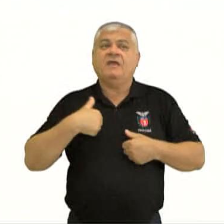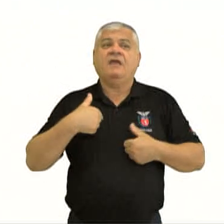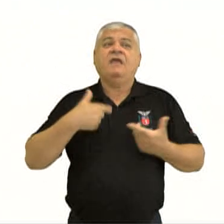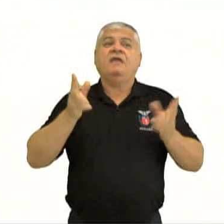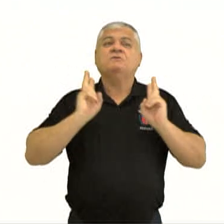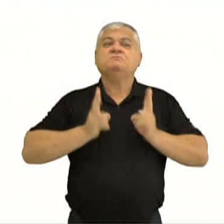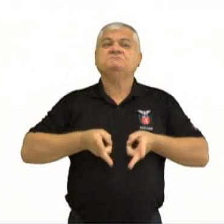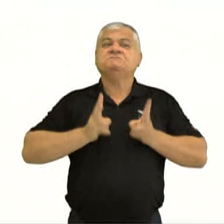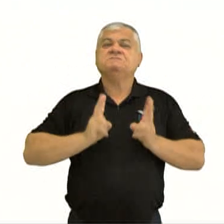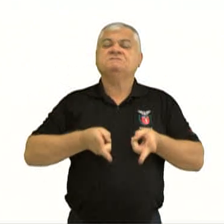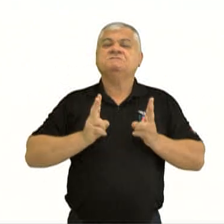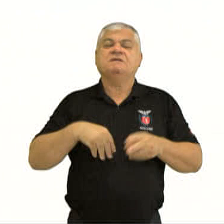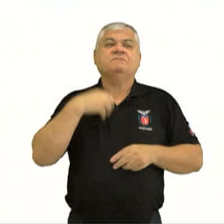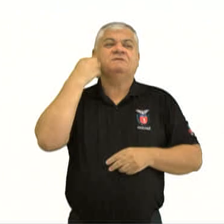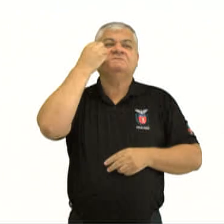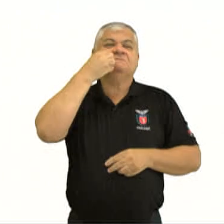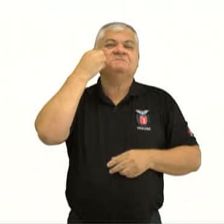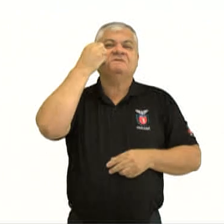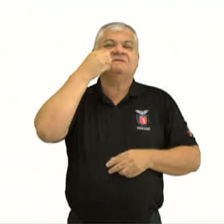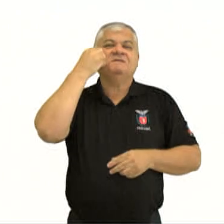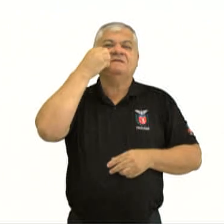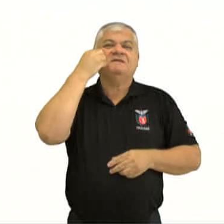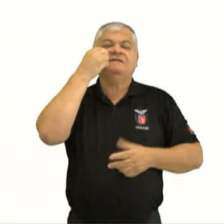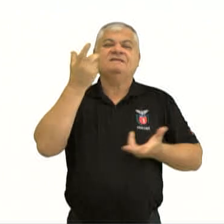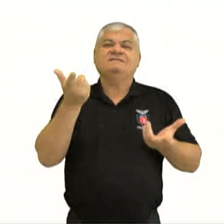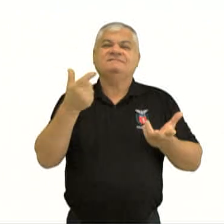abafou a experiência com que abro um romance.